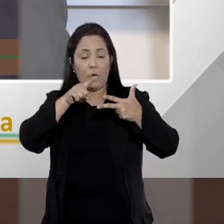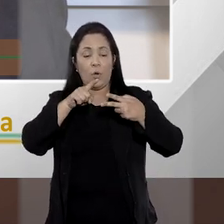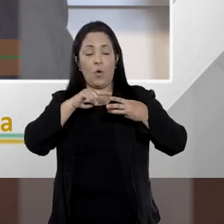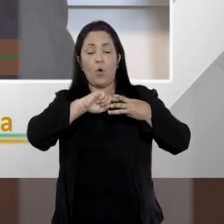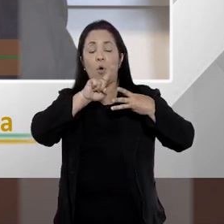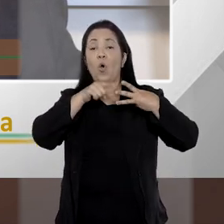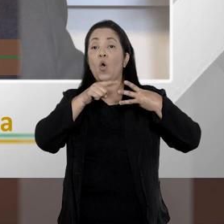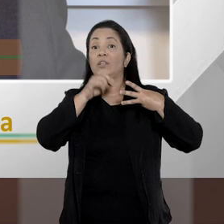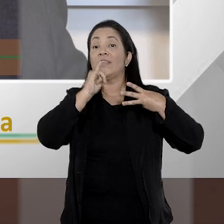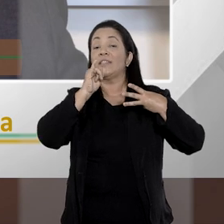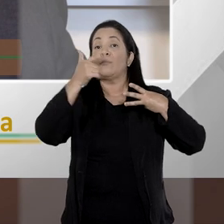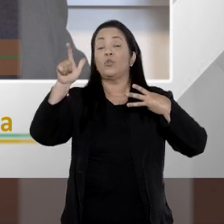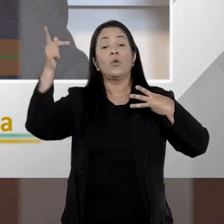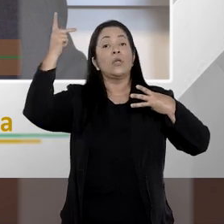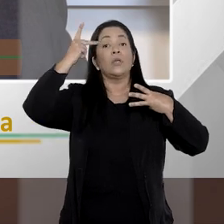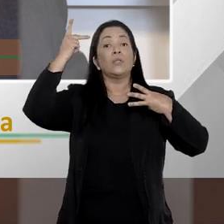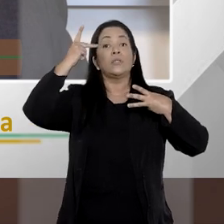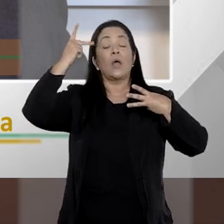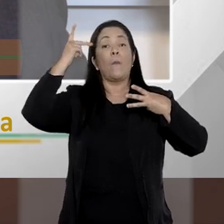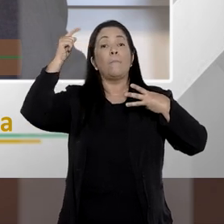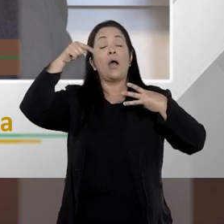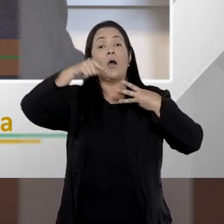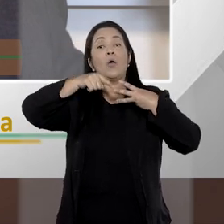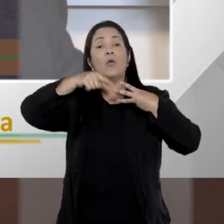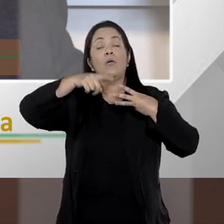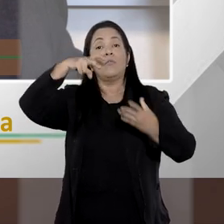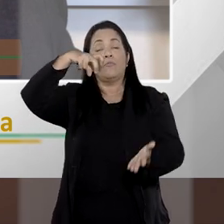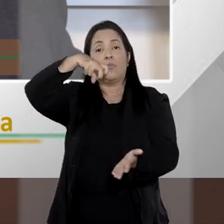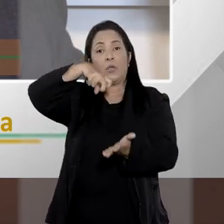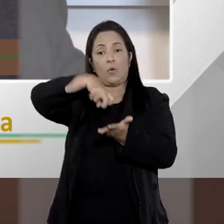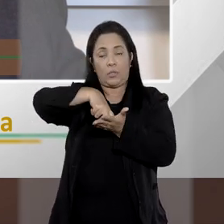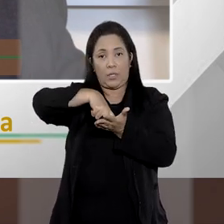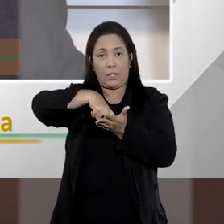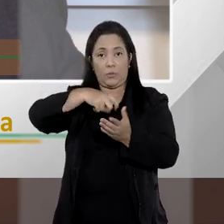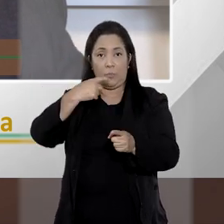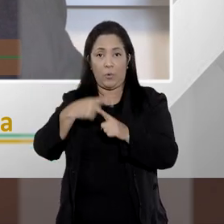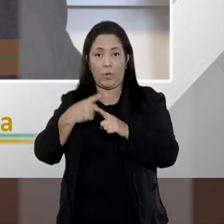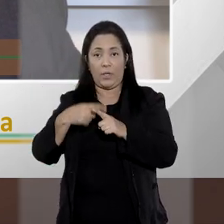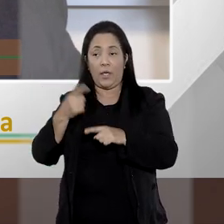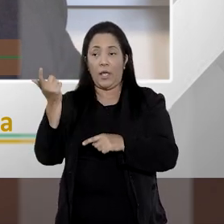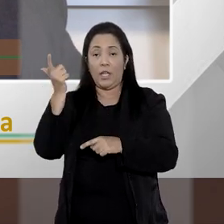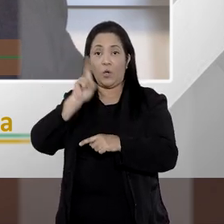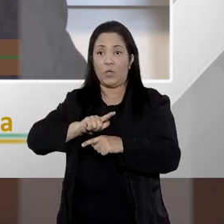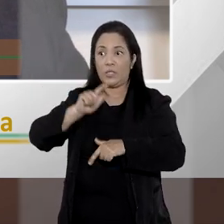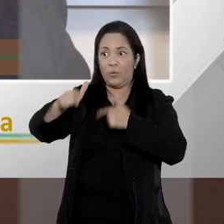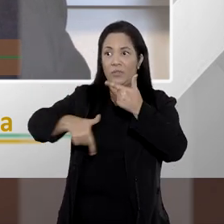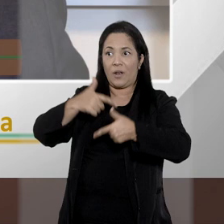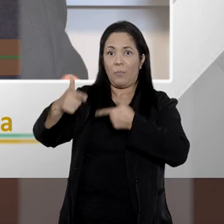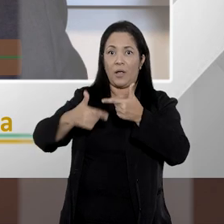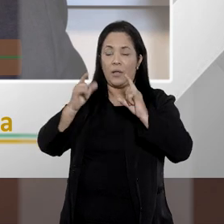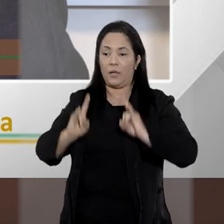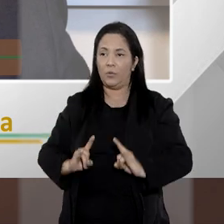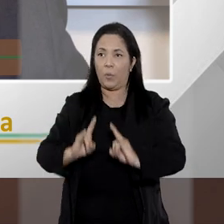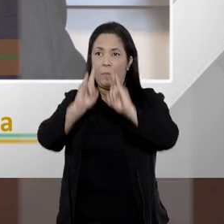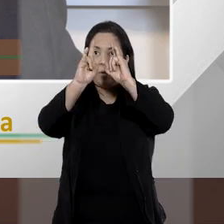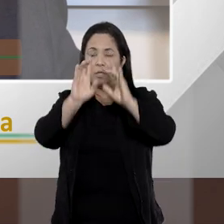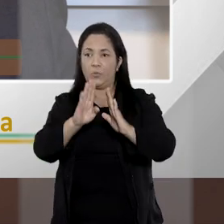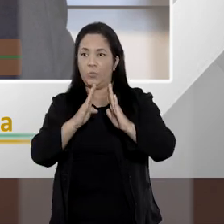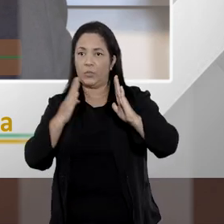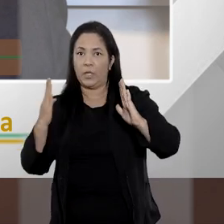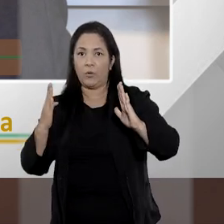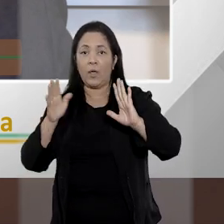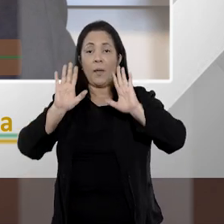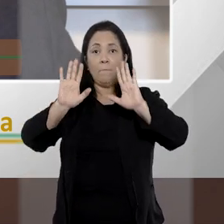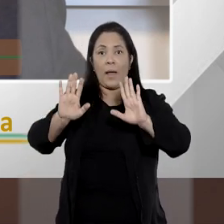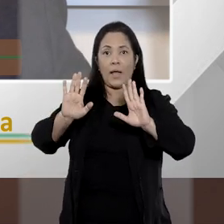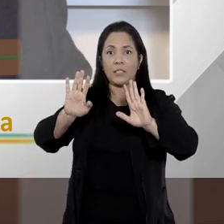São Paulo, também condenado pela prática de crimes previstos na lei de drogas, conseguiu um emprego como porteiro, mas para se dirigir até